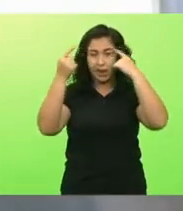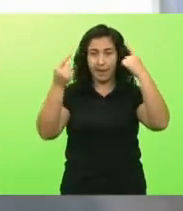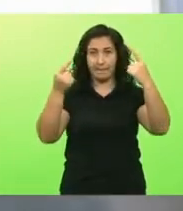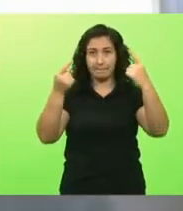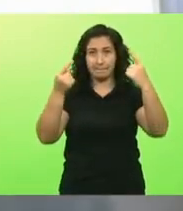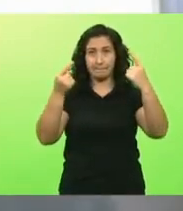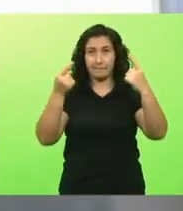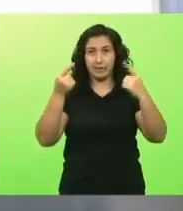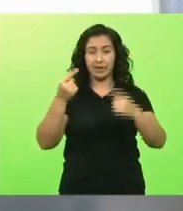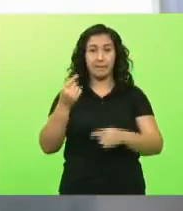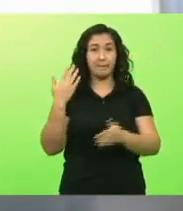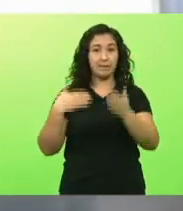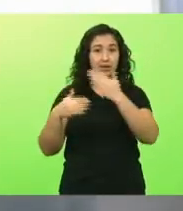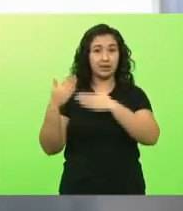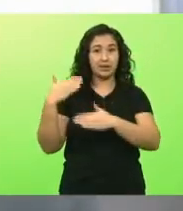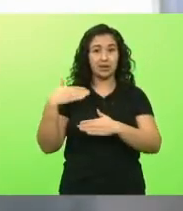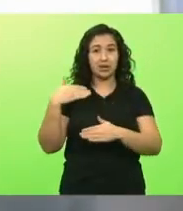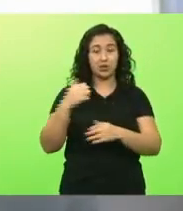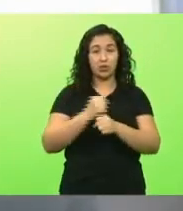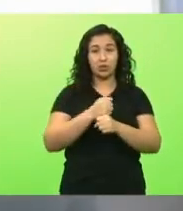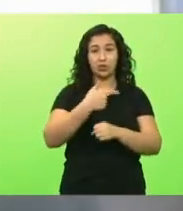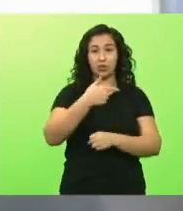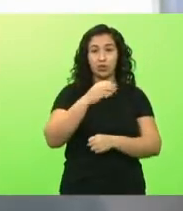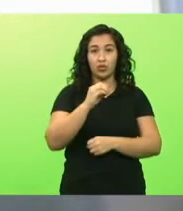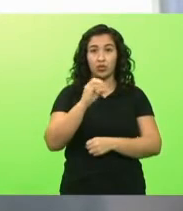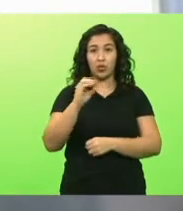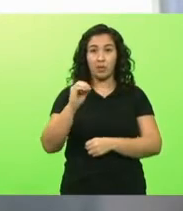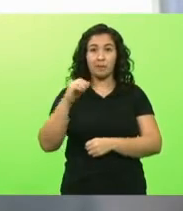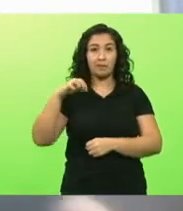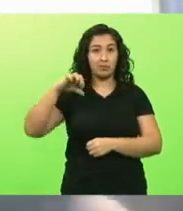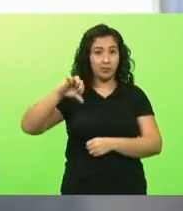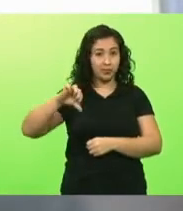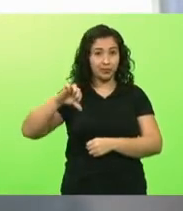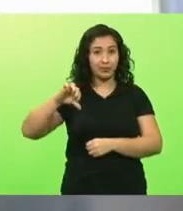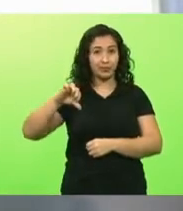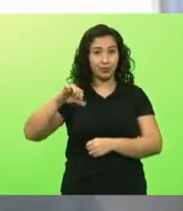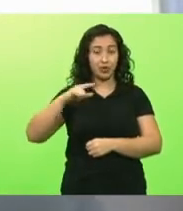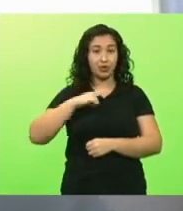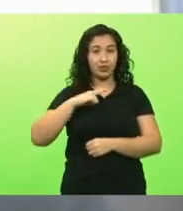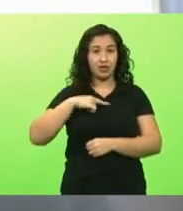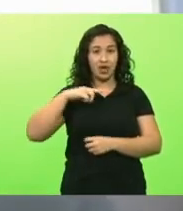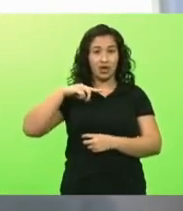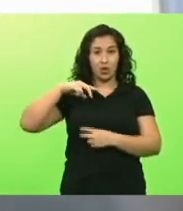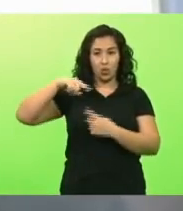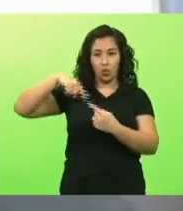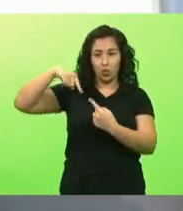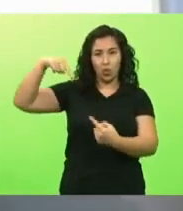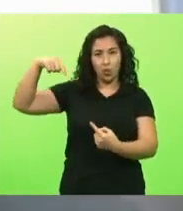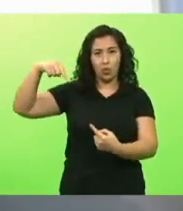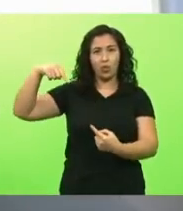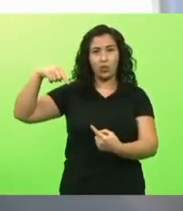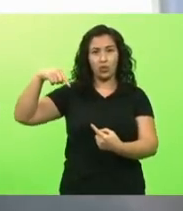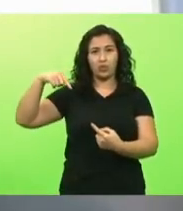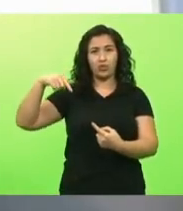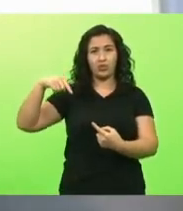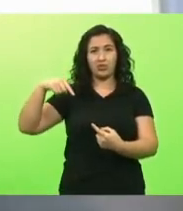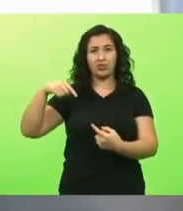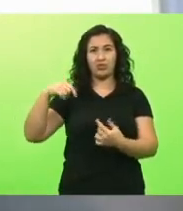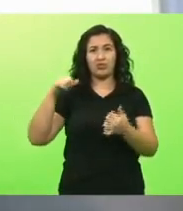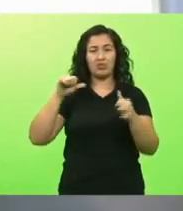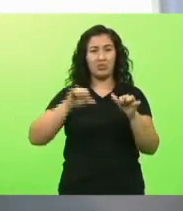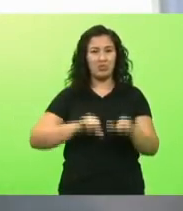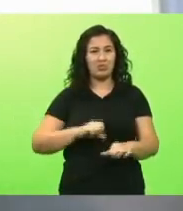desde 2009, quando nós tivemos aquele tornado devastador